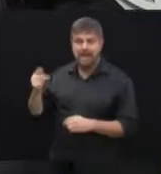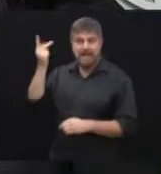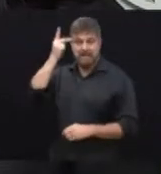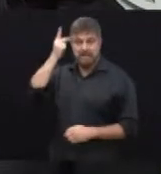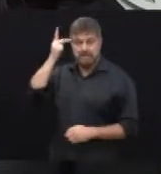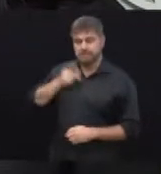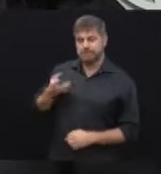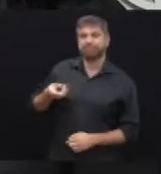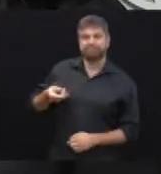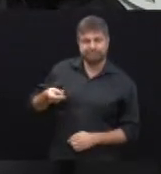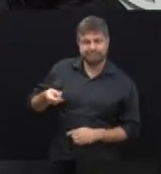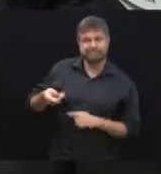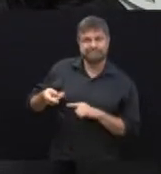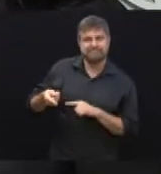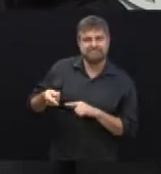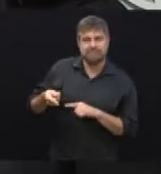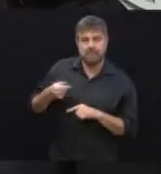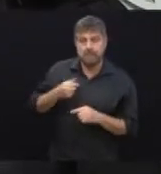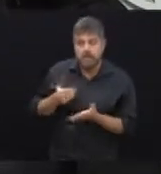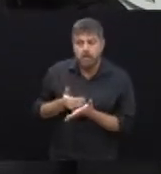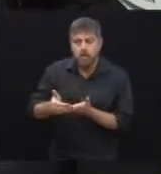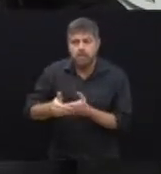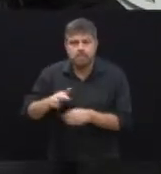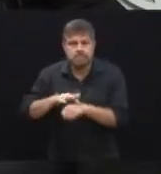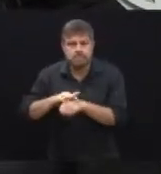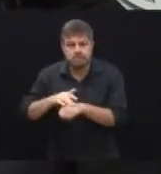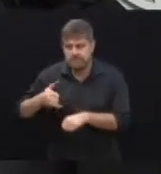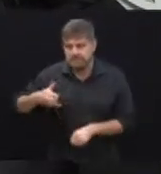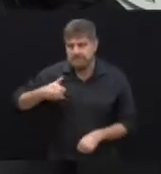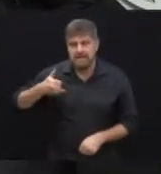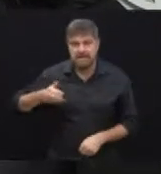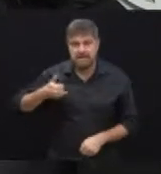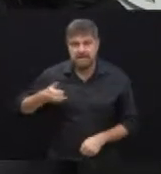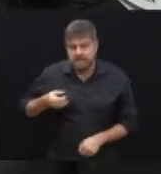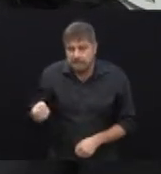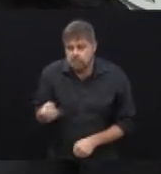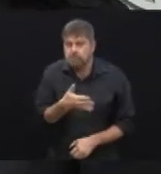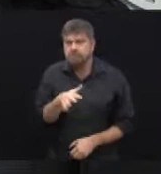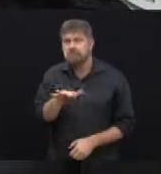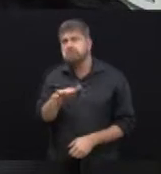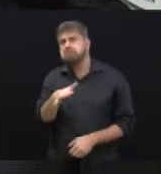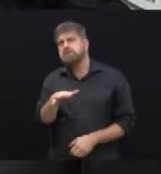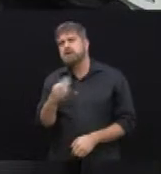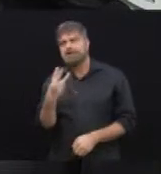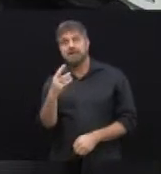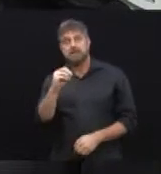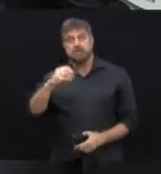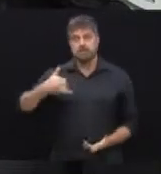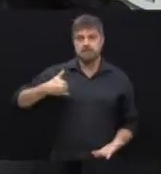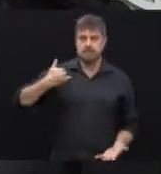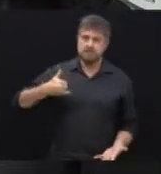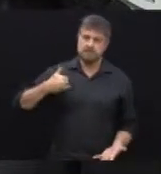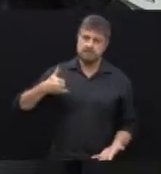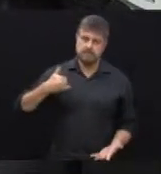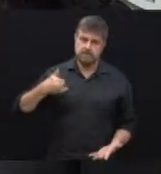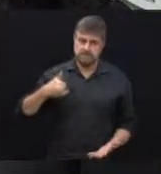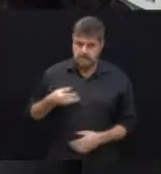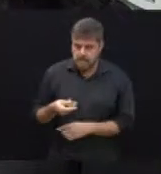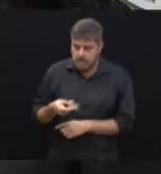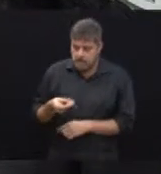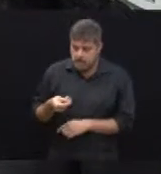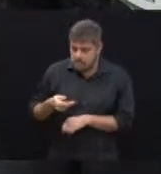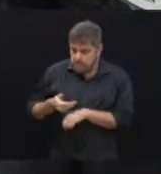Parkinson. E ela desenvolveu Parkinson muito jovem. Ela tinha mais ou menos uns 30 anos quando ela